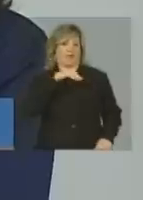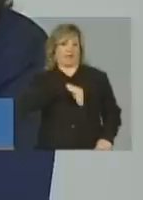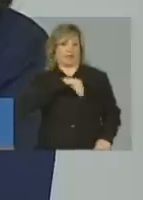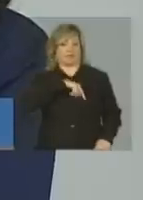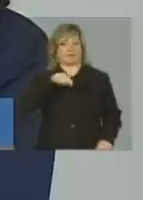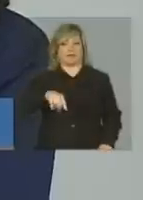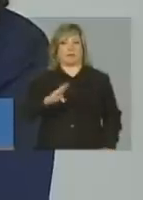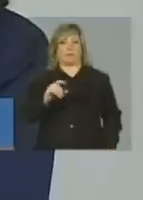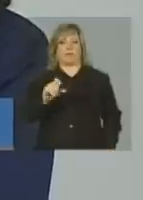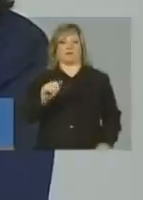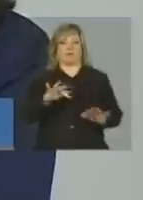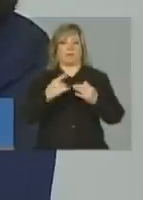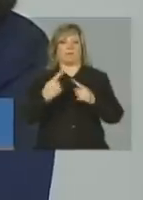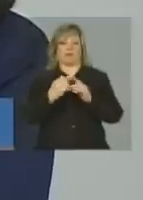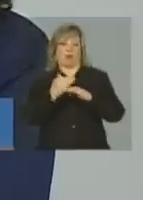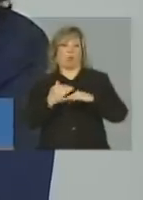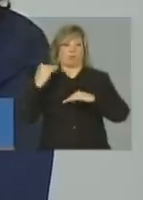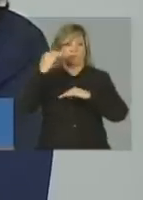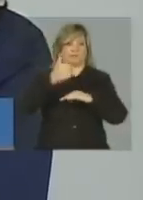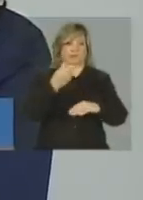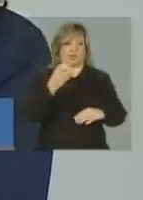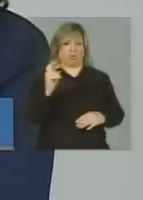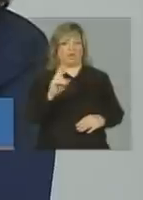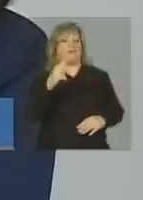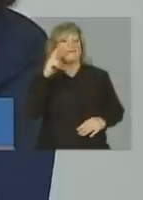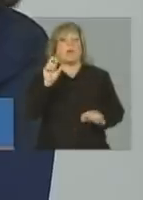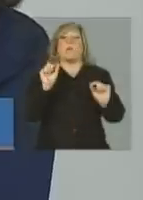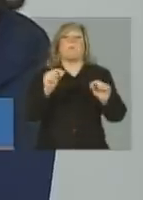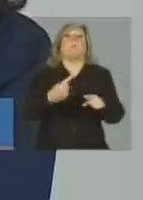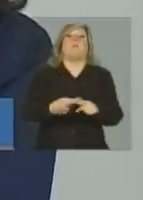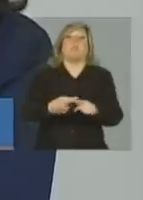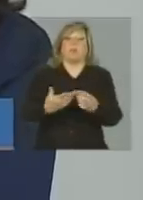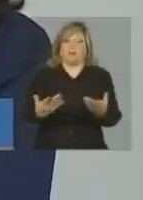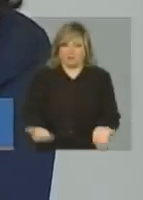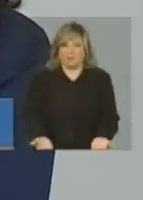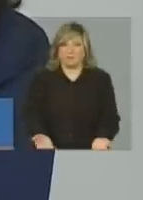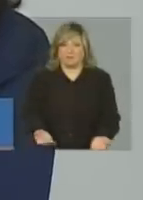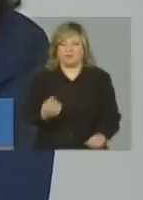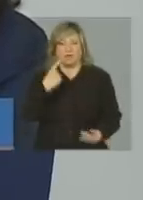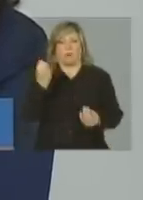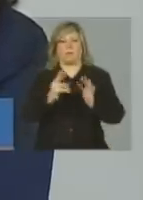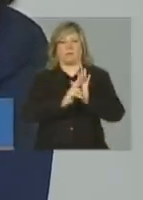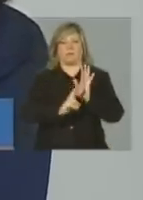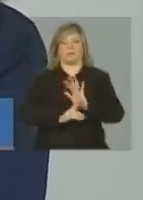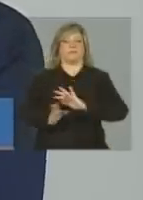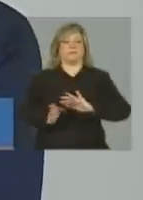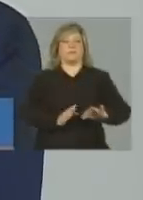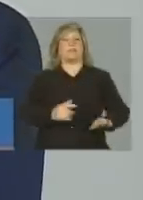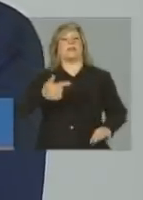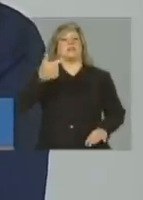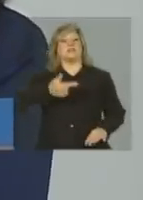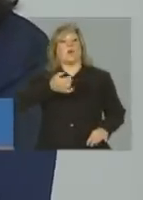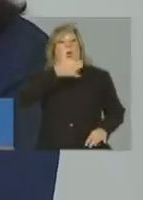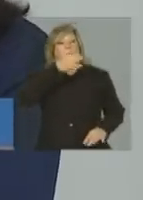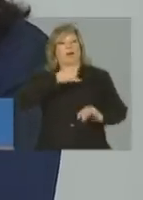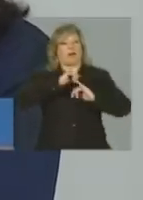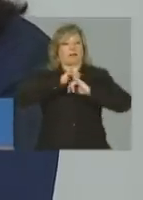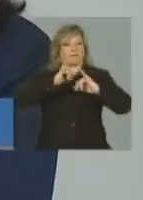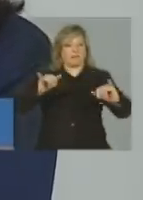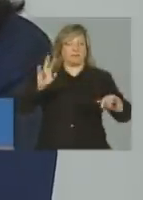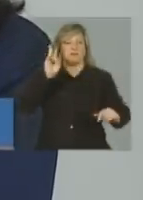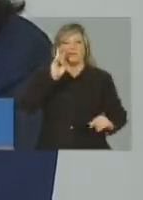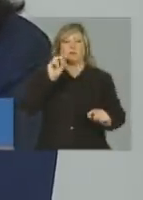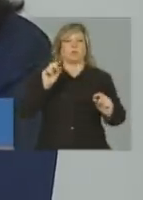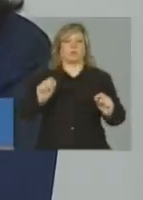importante que se a renda extrapolar os 140, que seja observada essa condição. E uma segunda, eu diria, sugestão, quase